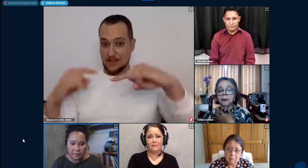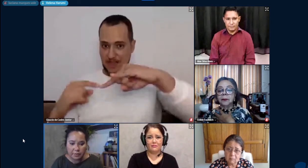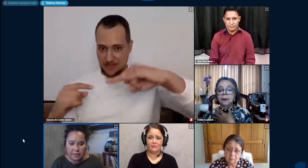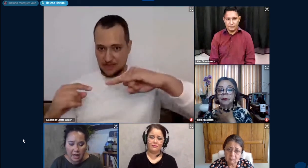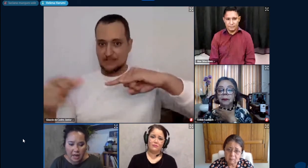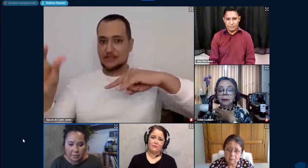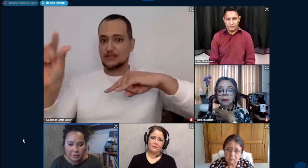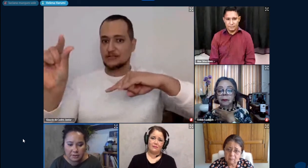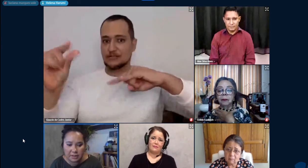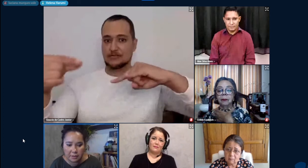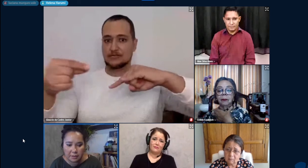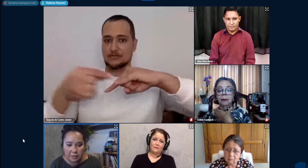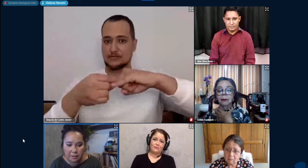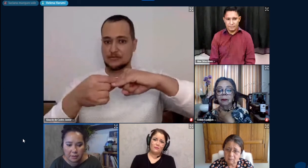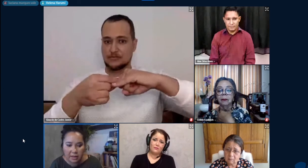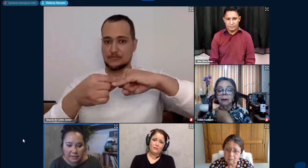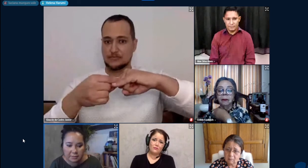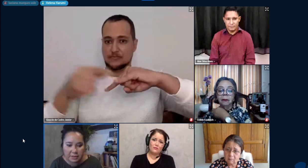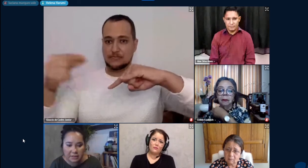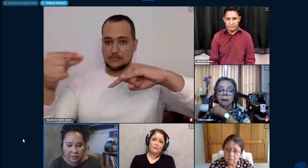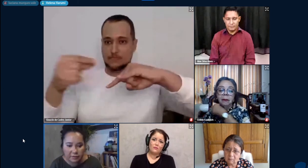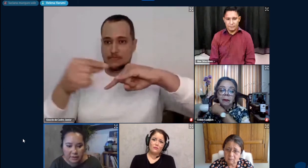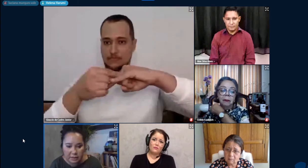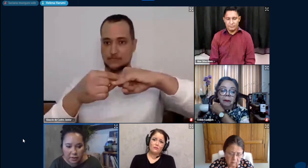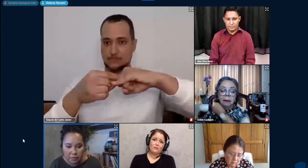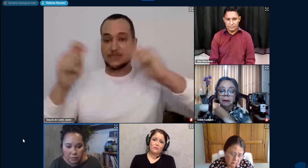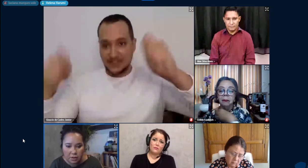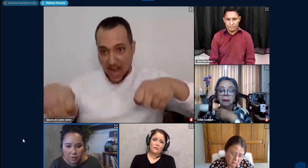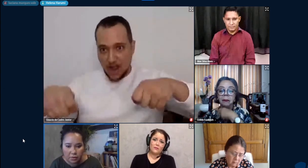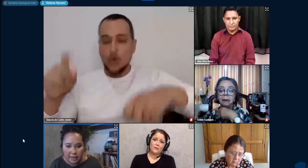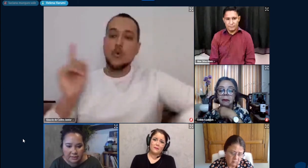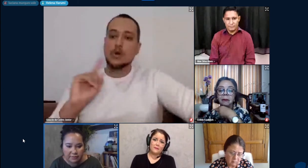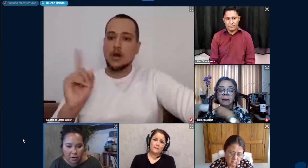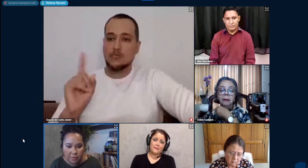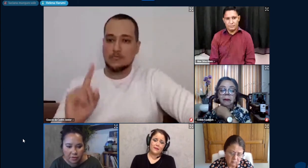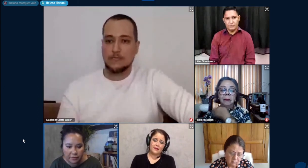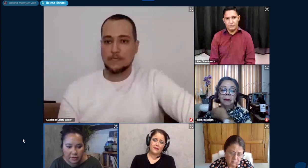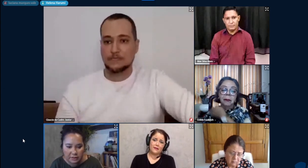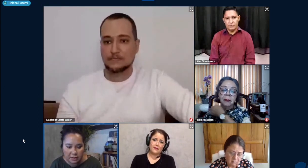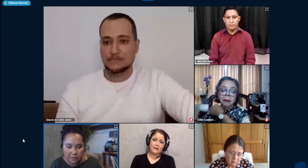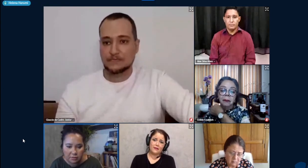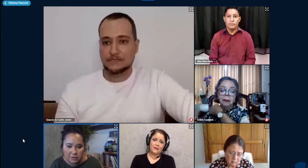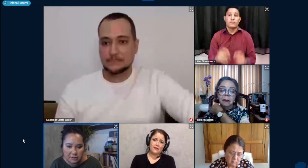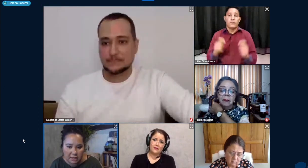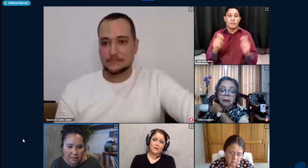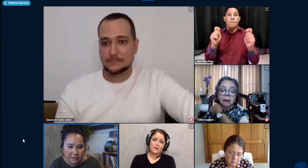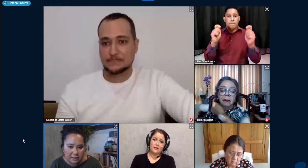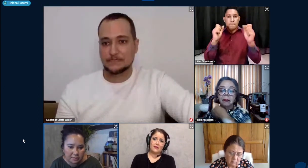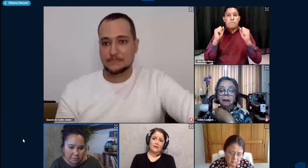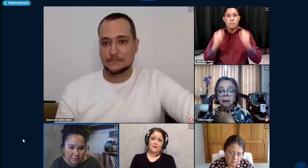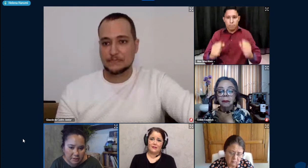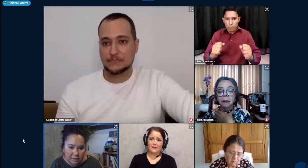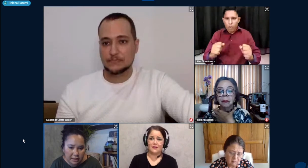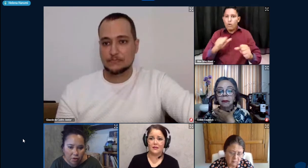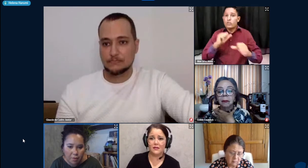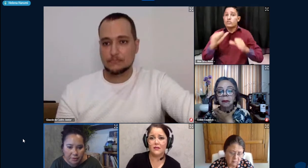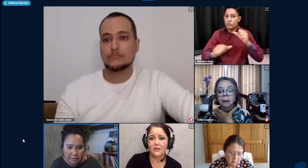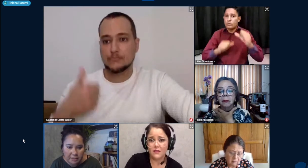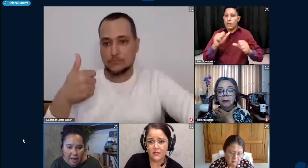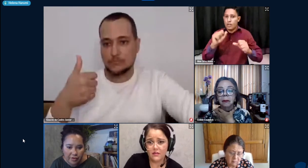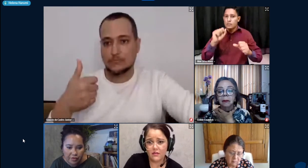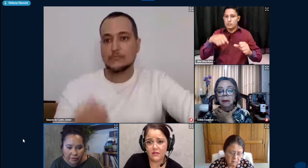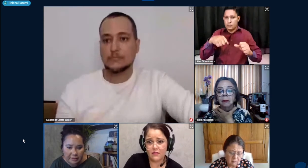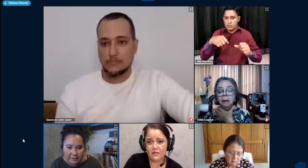às vezes é possível mudar, por exemplo, se você, essa explicação que você deu com essa forma de configuração, será que teria